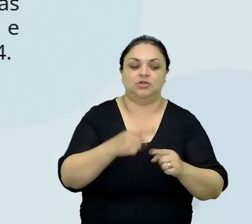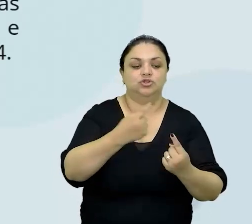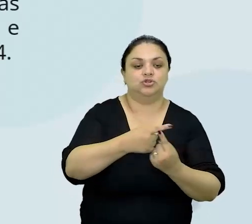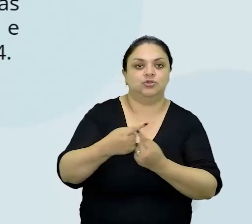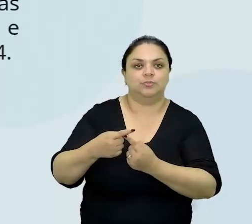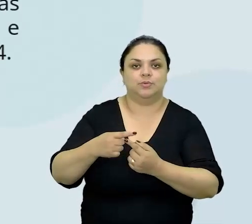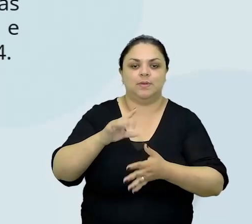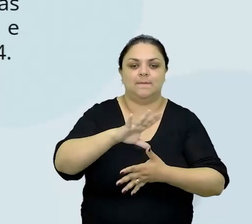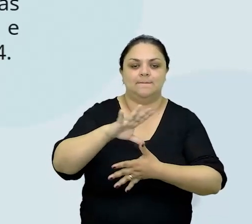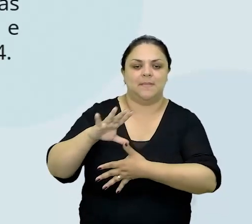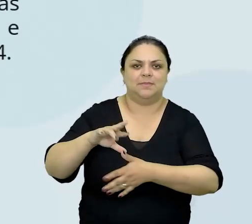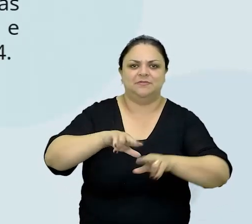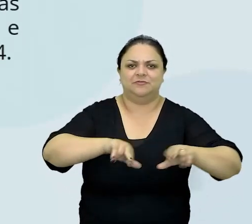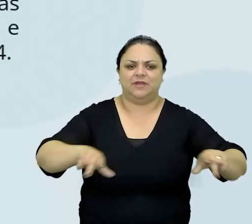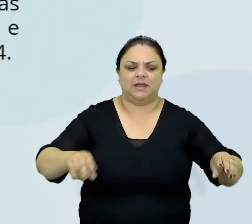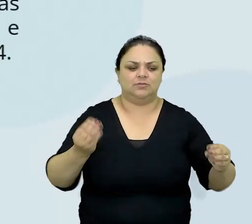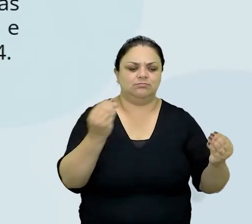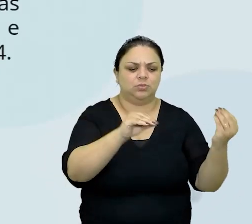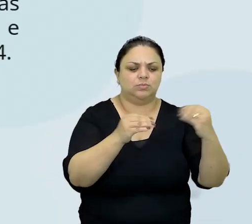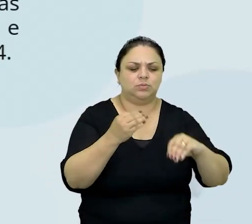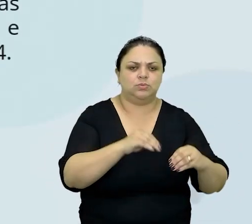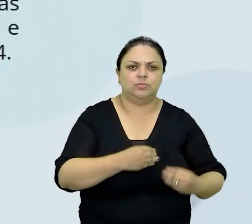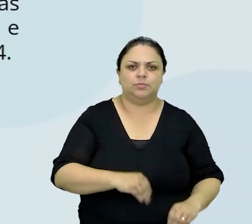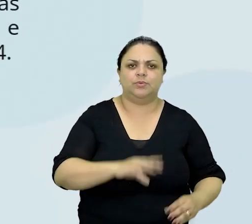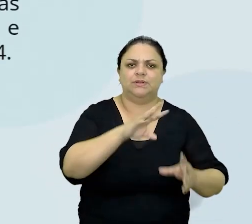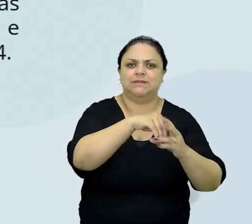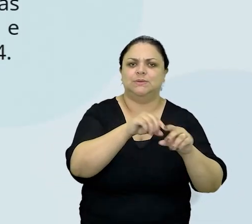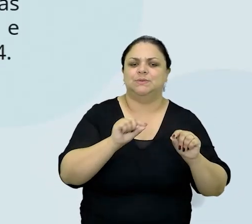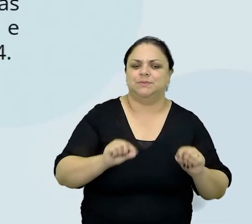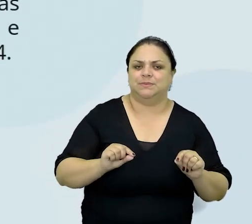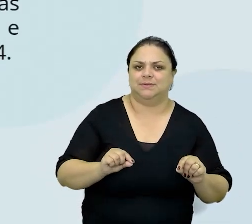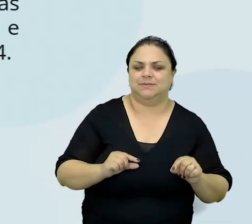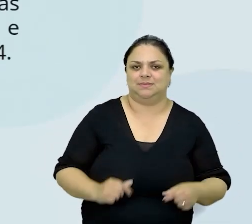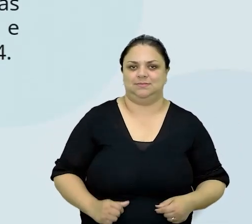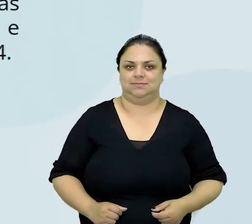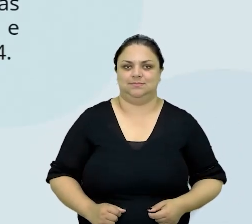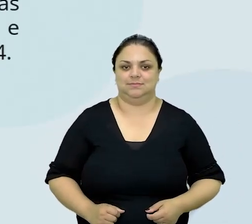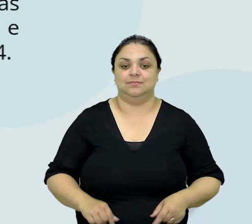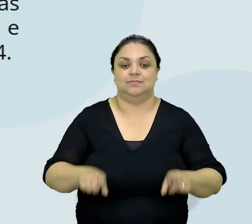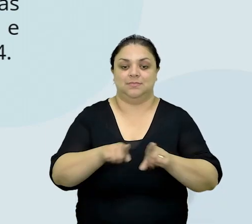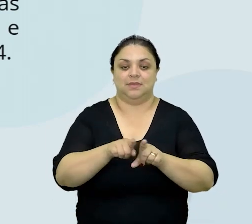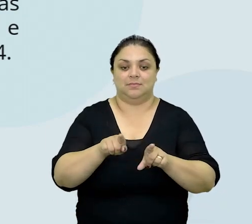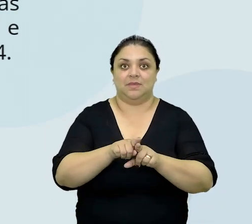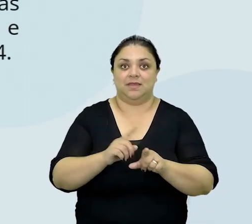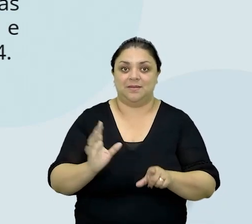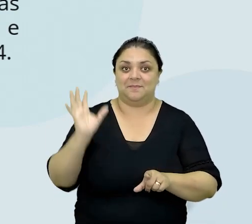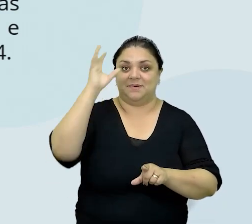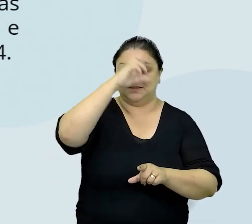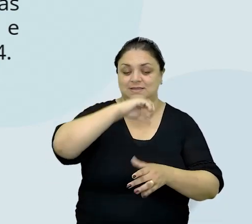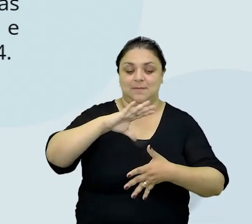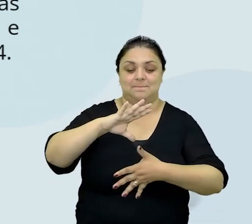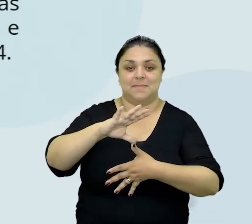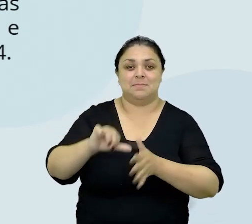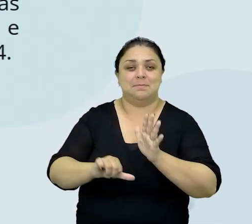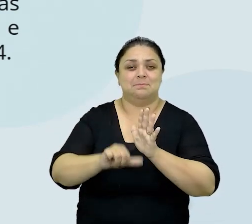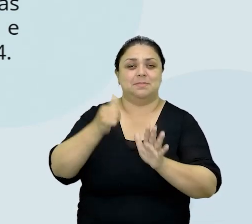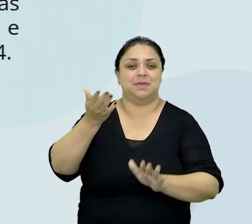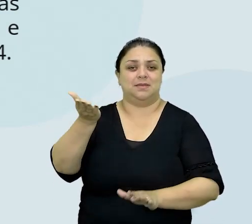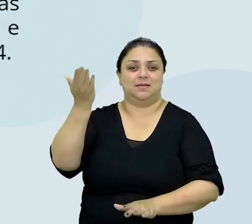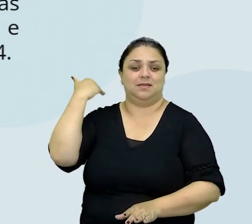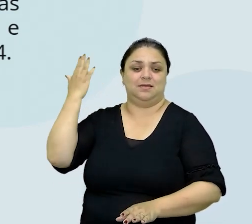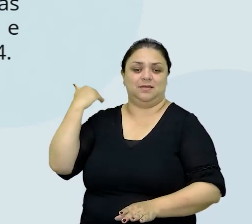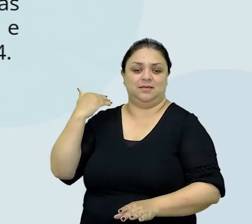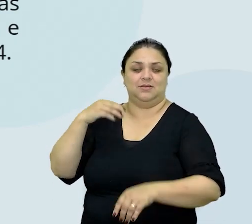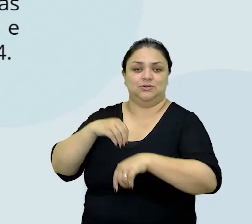elementos que os compõem. Por fim, vamos aprender sobre as primeiras projeções cartográficas